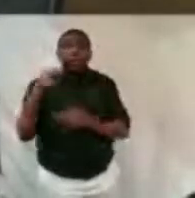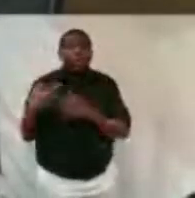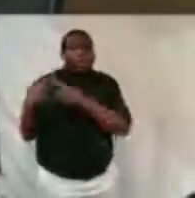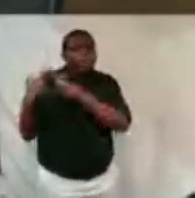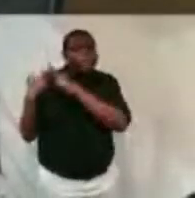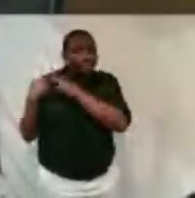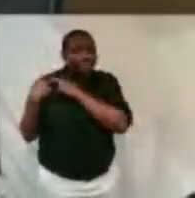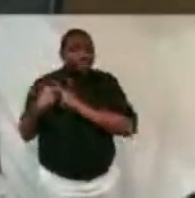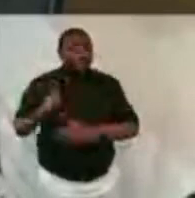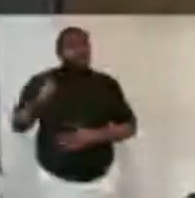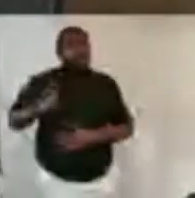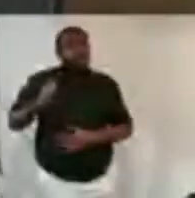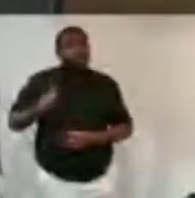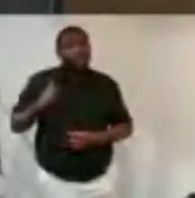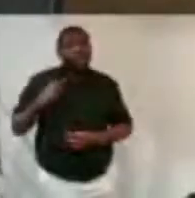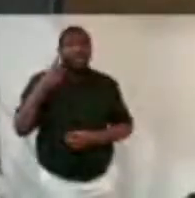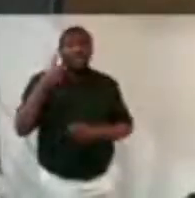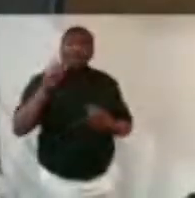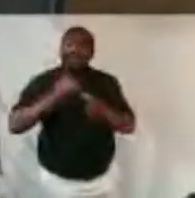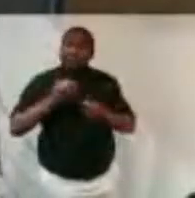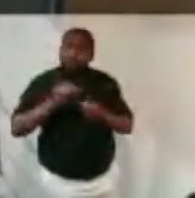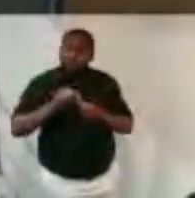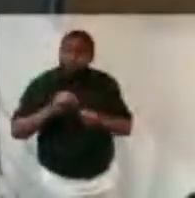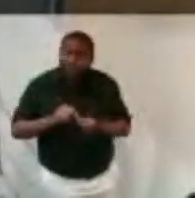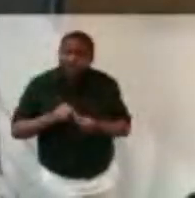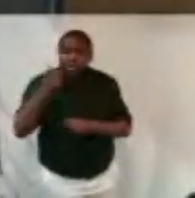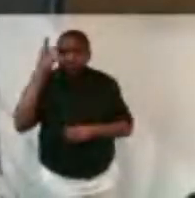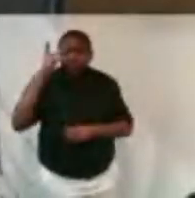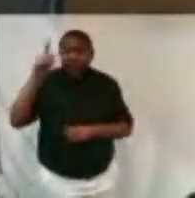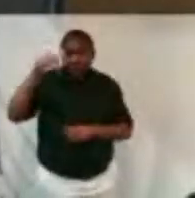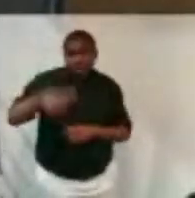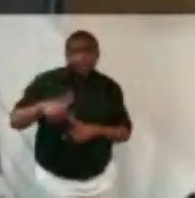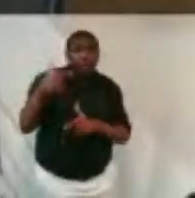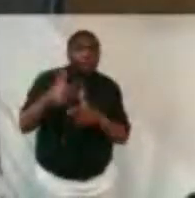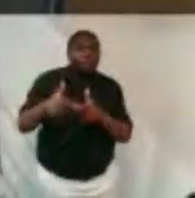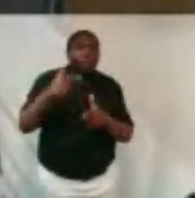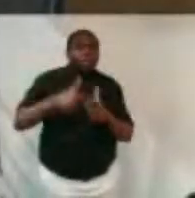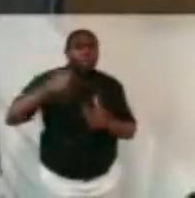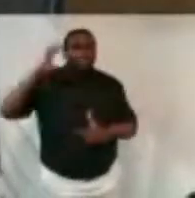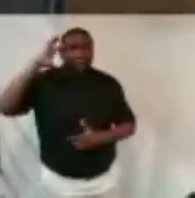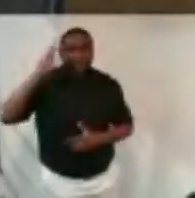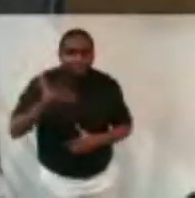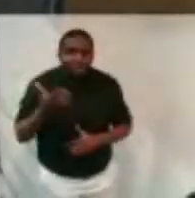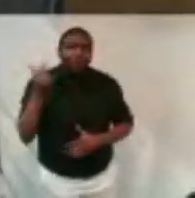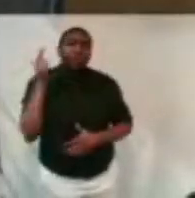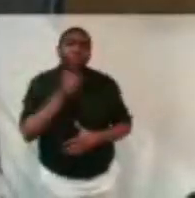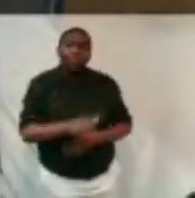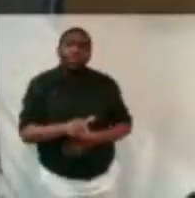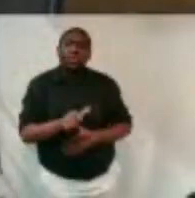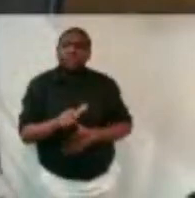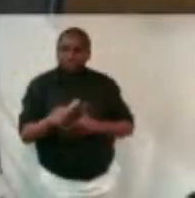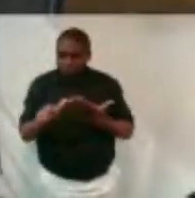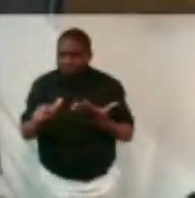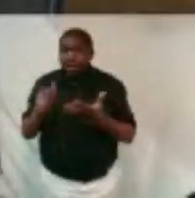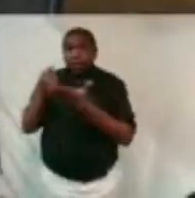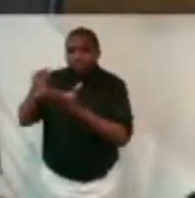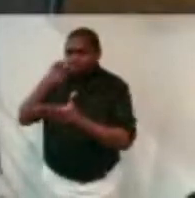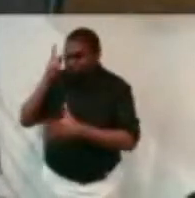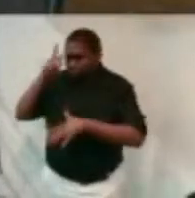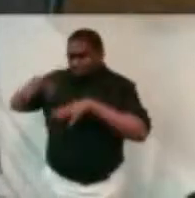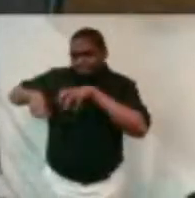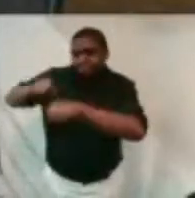vida, o que você tem feito para resolver esses problemas dos lixões e para dar dignidade aos catadores de